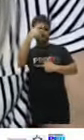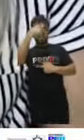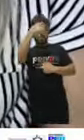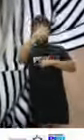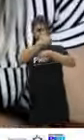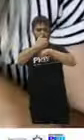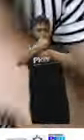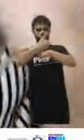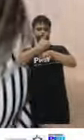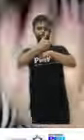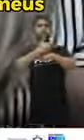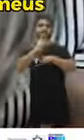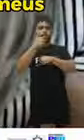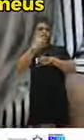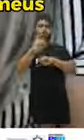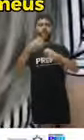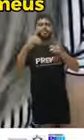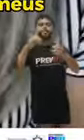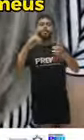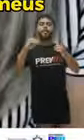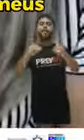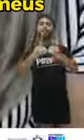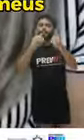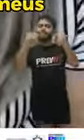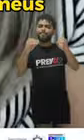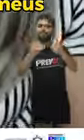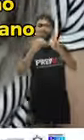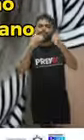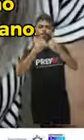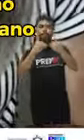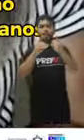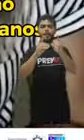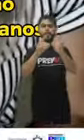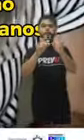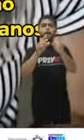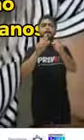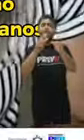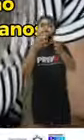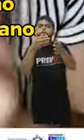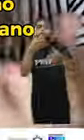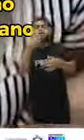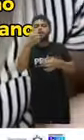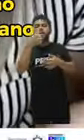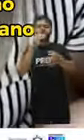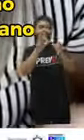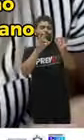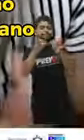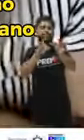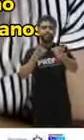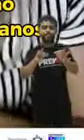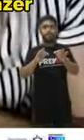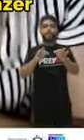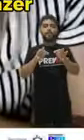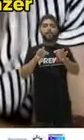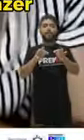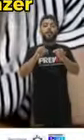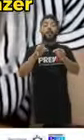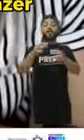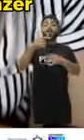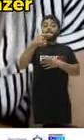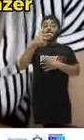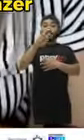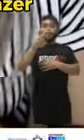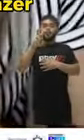minha didática, aprender muito com os meus alunos. E assim, esse projeto, ao completar 25 anos,